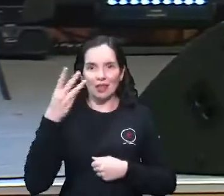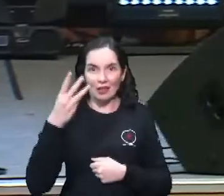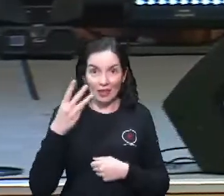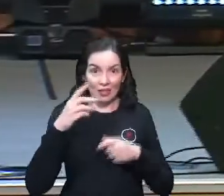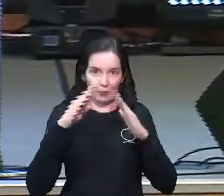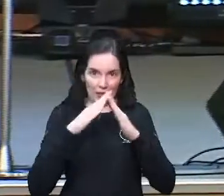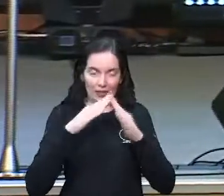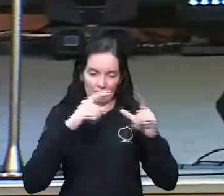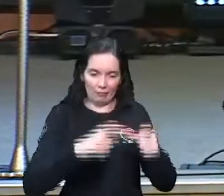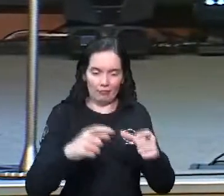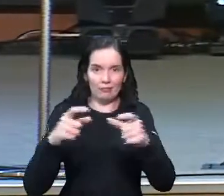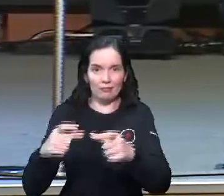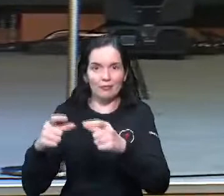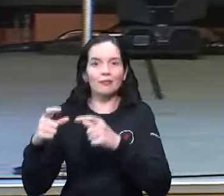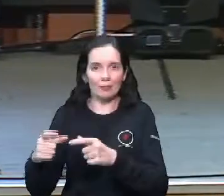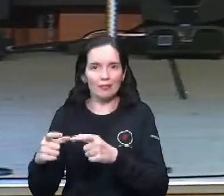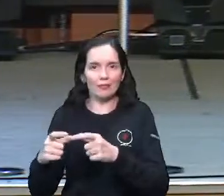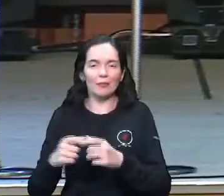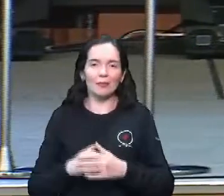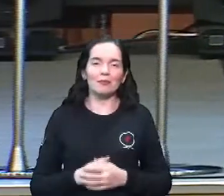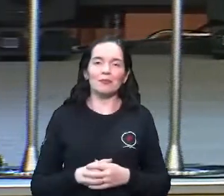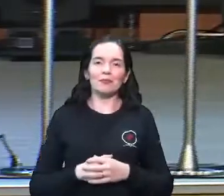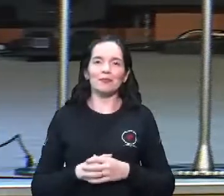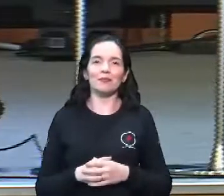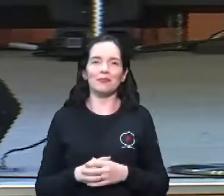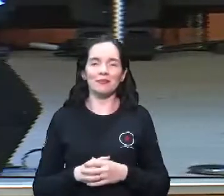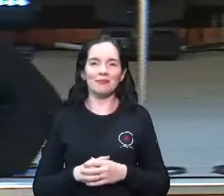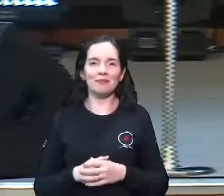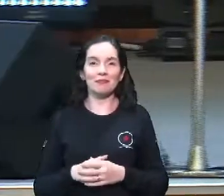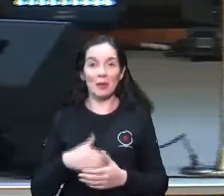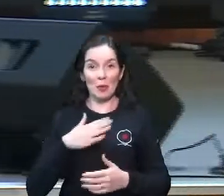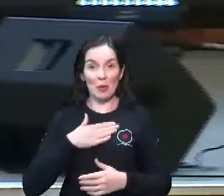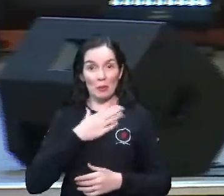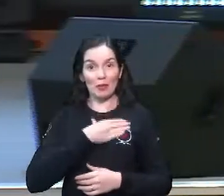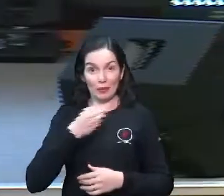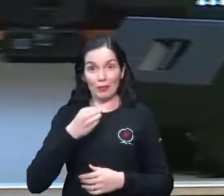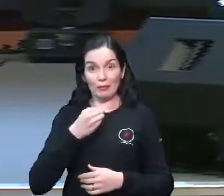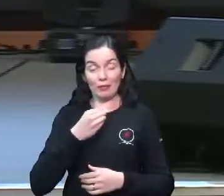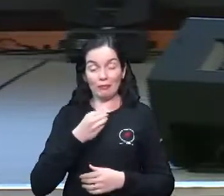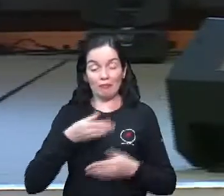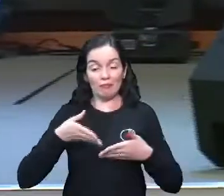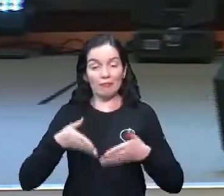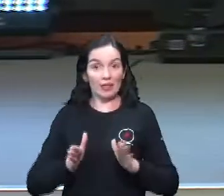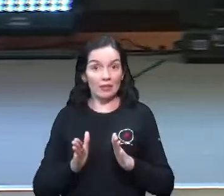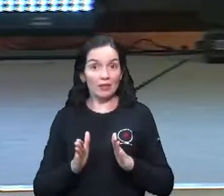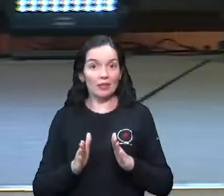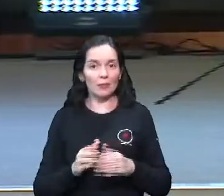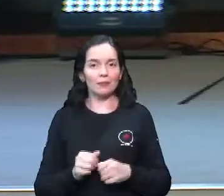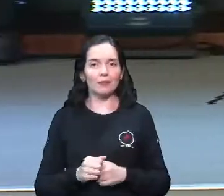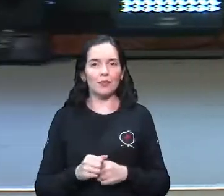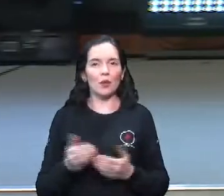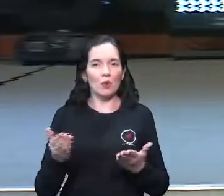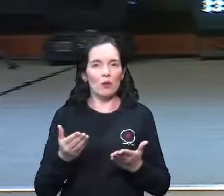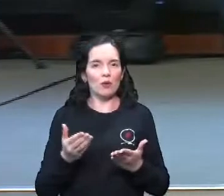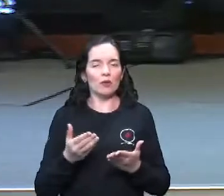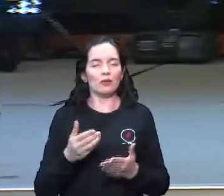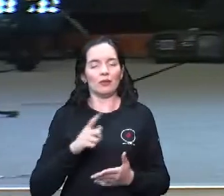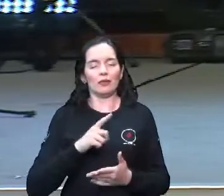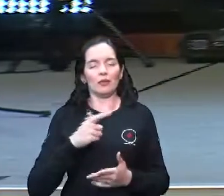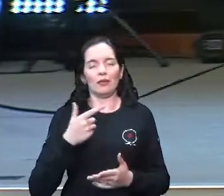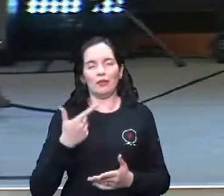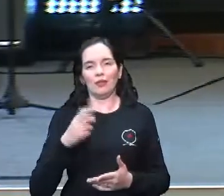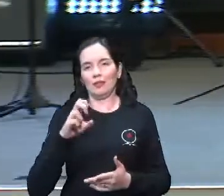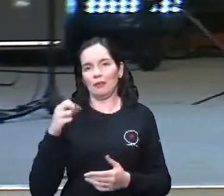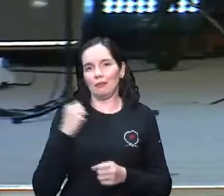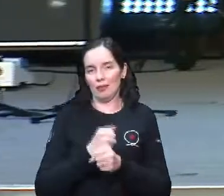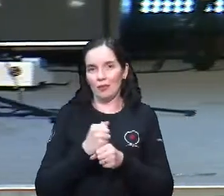E nessa época que tinha 3 cômodos, meu filho nasceu, ele tem 25 anos hoje, mas meu filho nasceu,